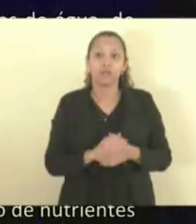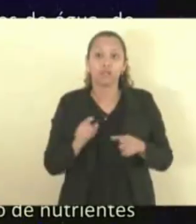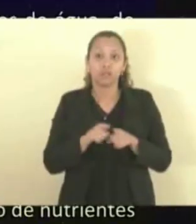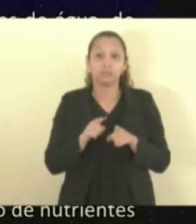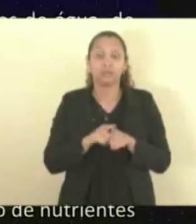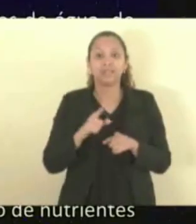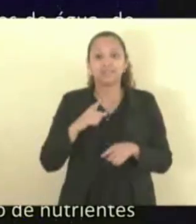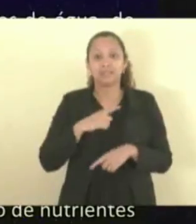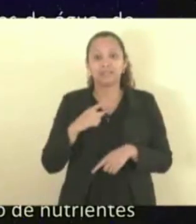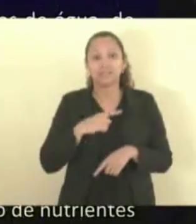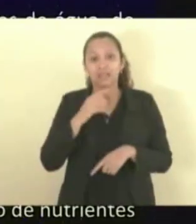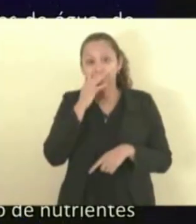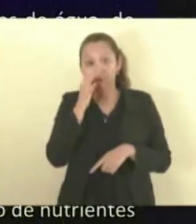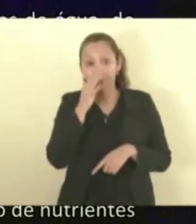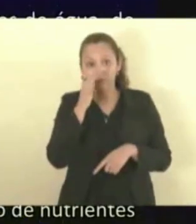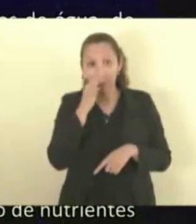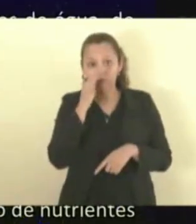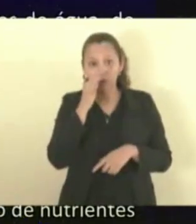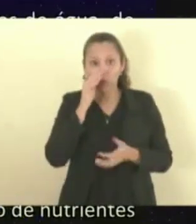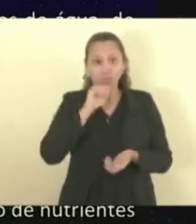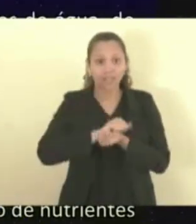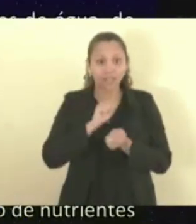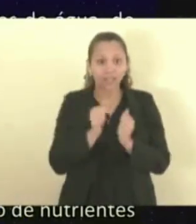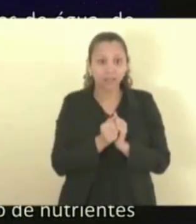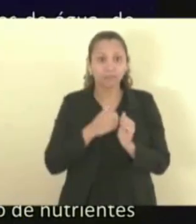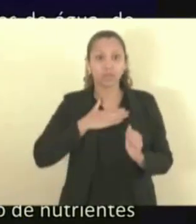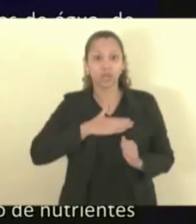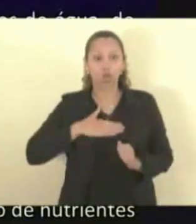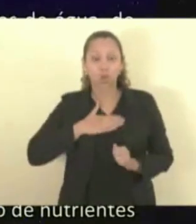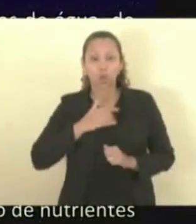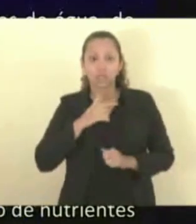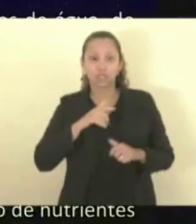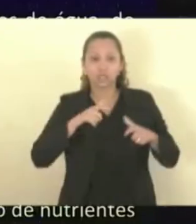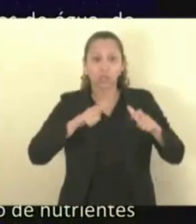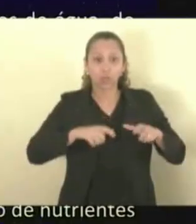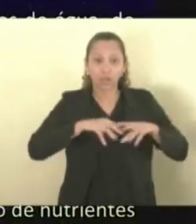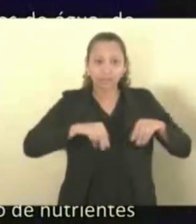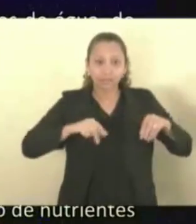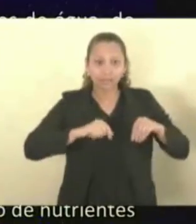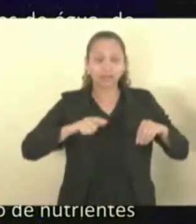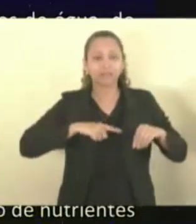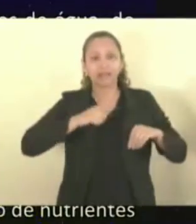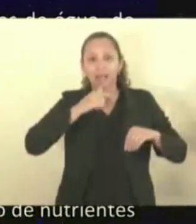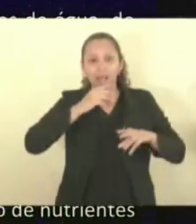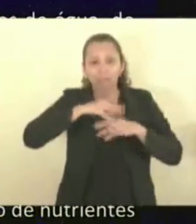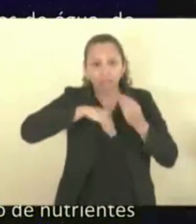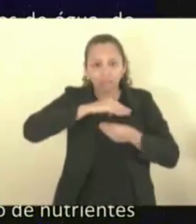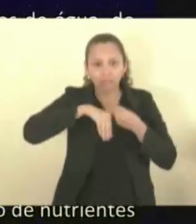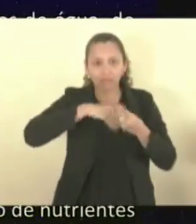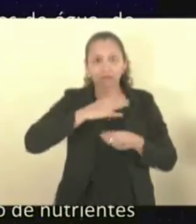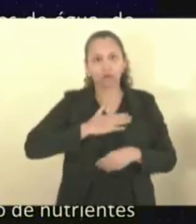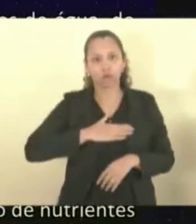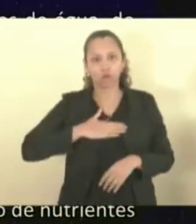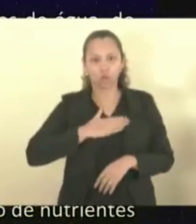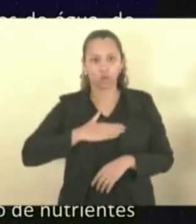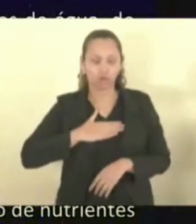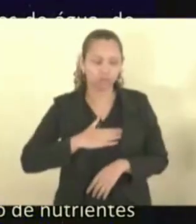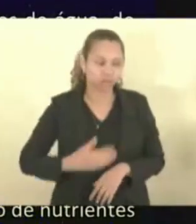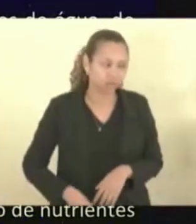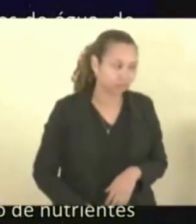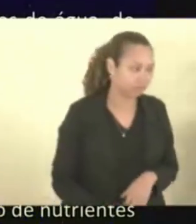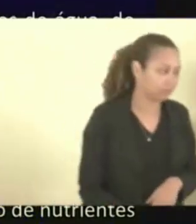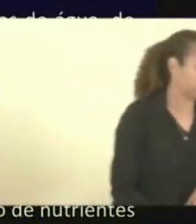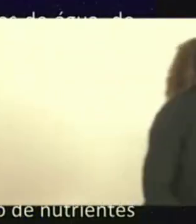plantas herbáceas, né, que são adaptadas a solos encharcados e pobres em oxigênio. E são verdadeiros reatores biológicos que